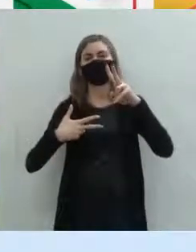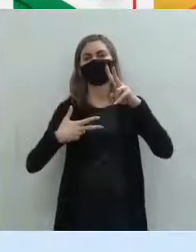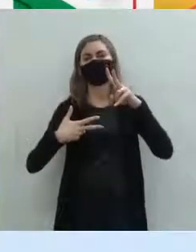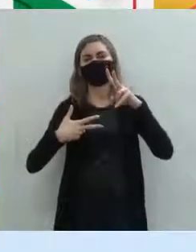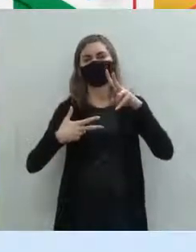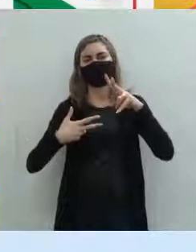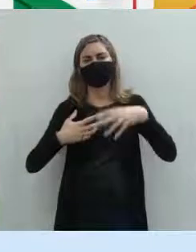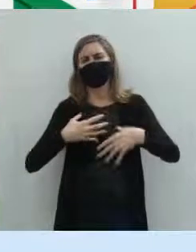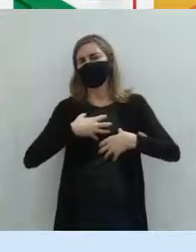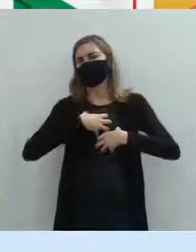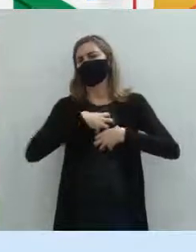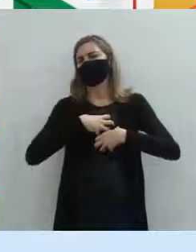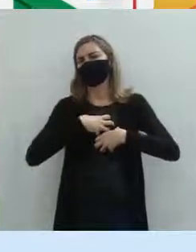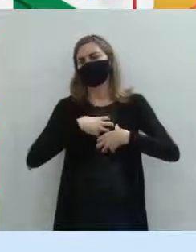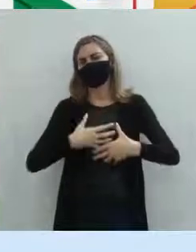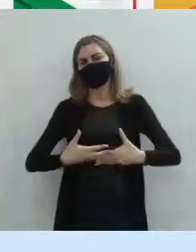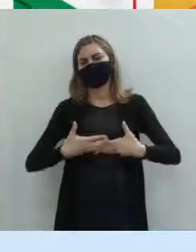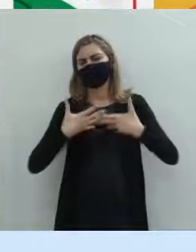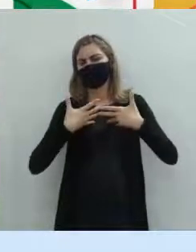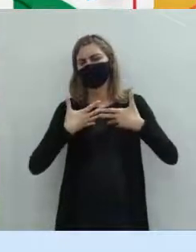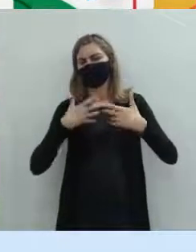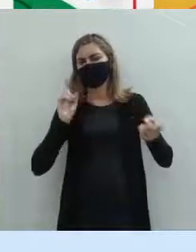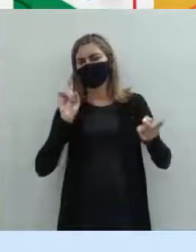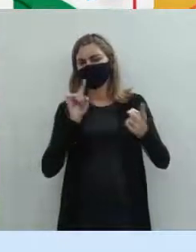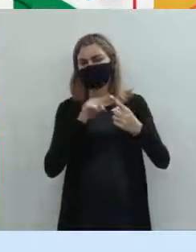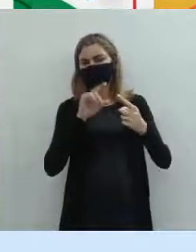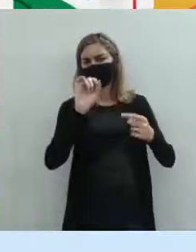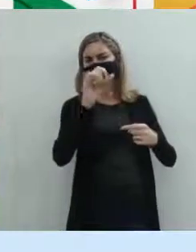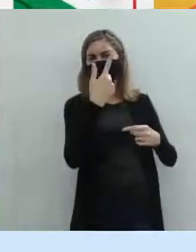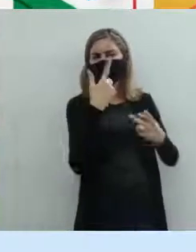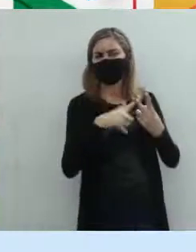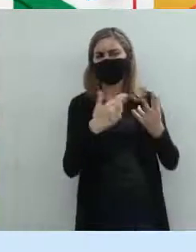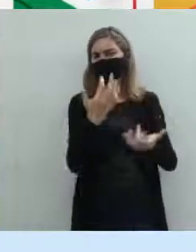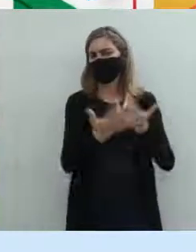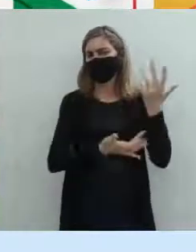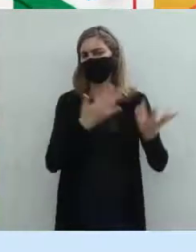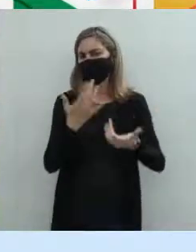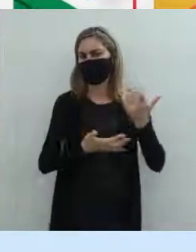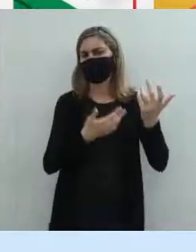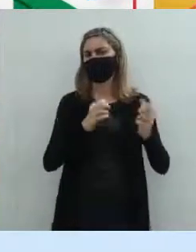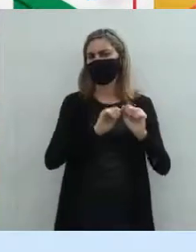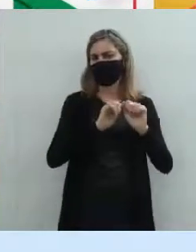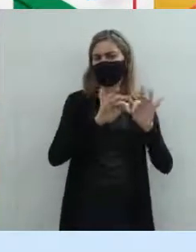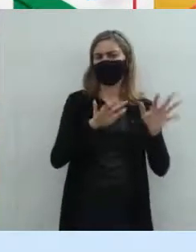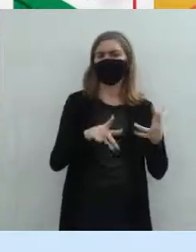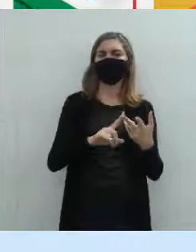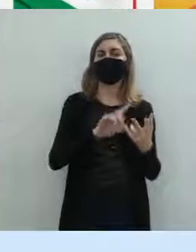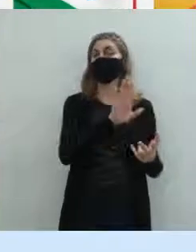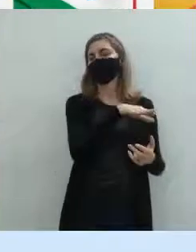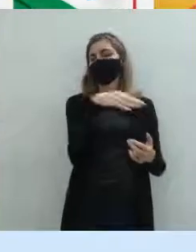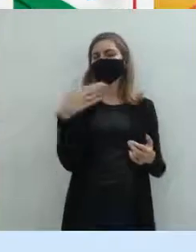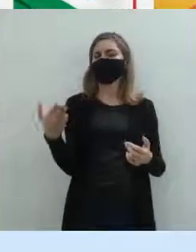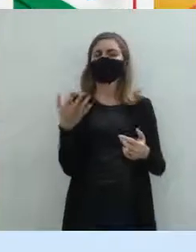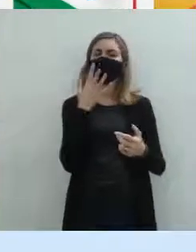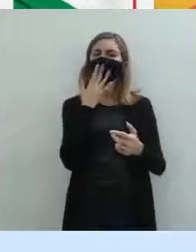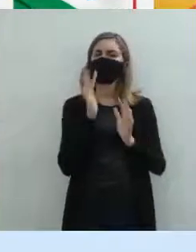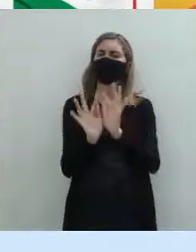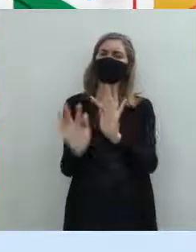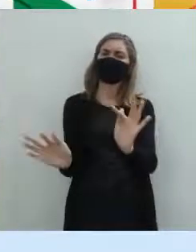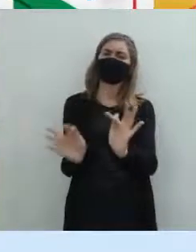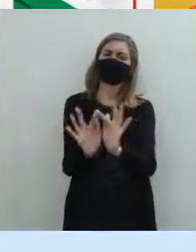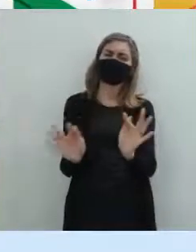De excitante. São associadas sempre ao sol, ao fogo, ao vulcão, à erupção, entre outros. E do lado direito a gente tem as